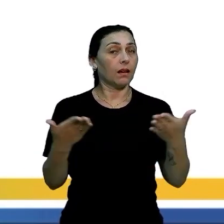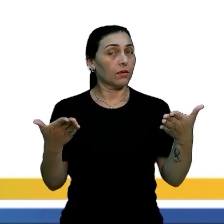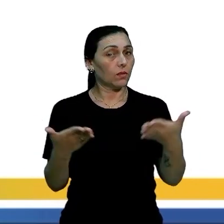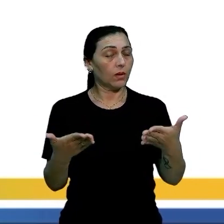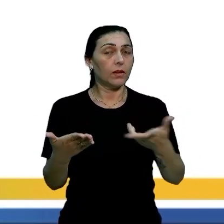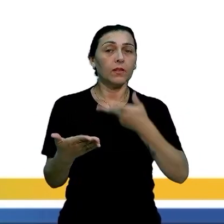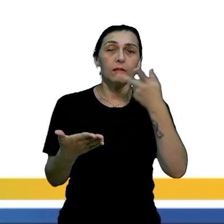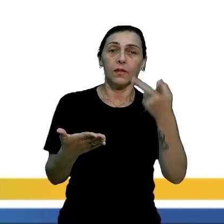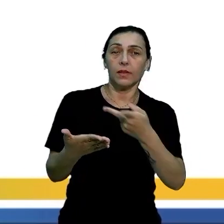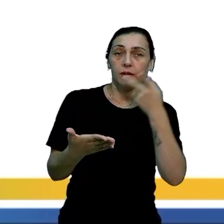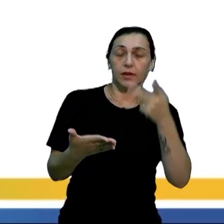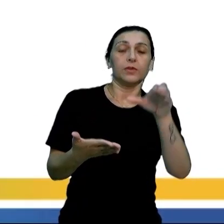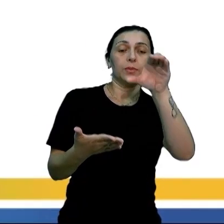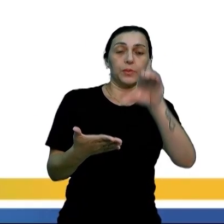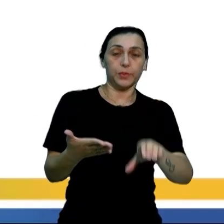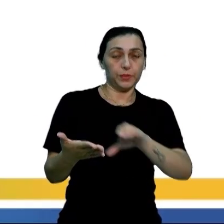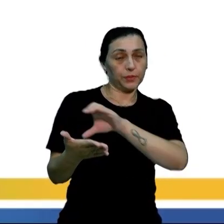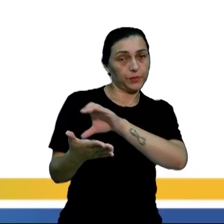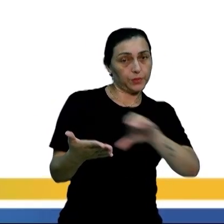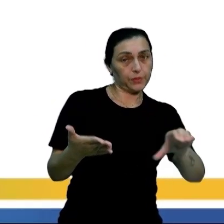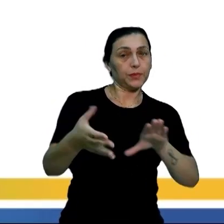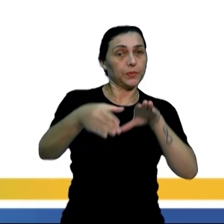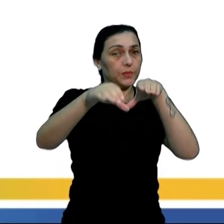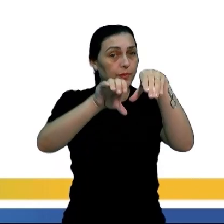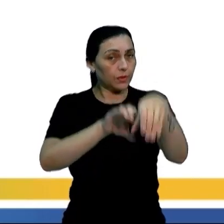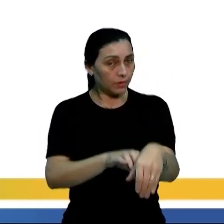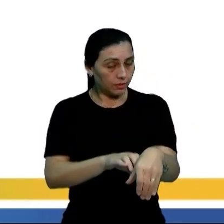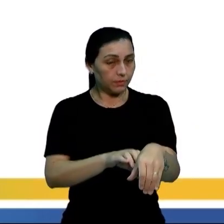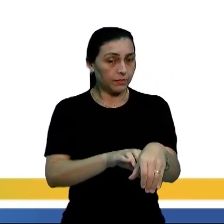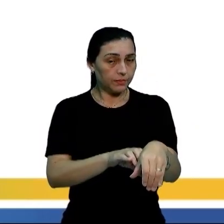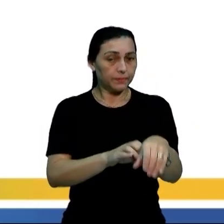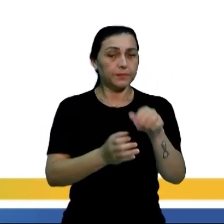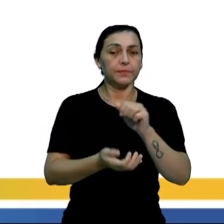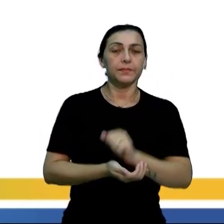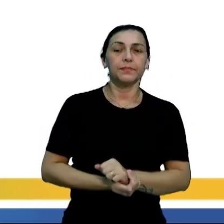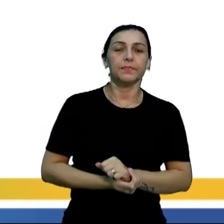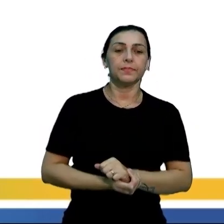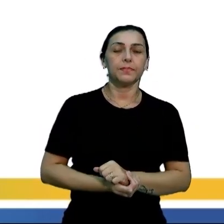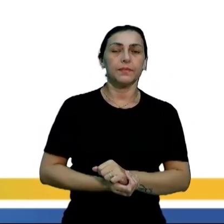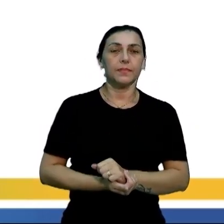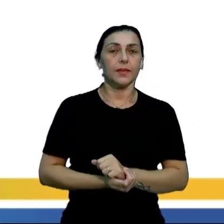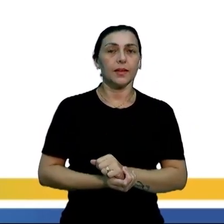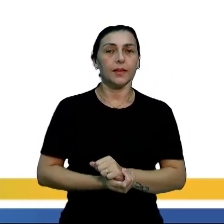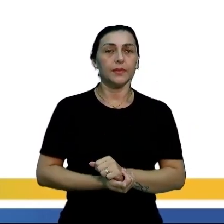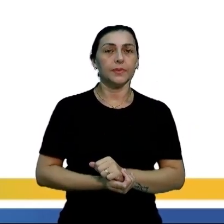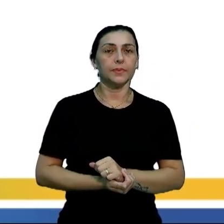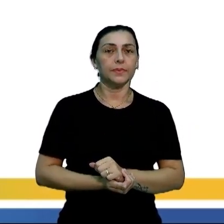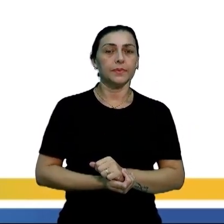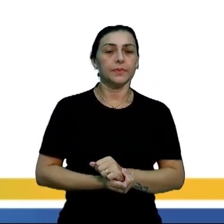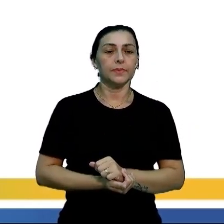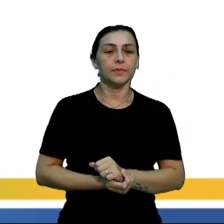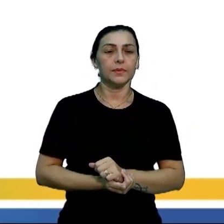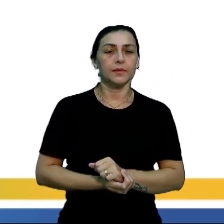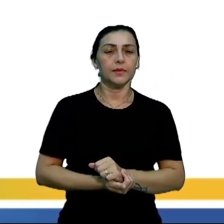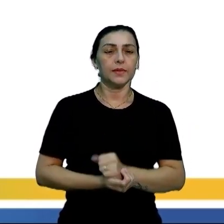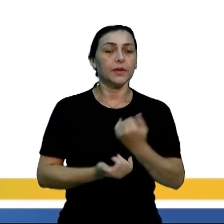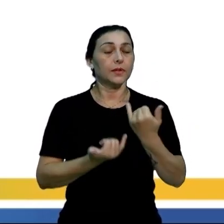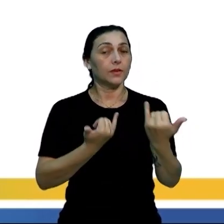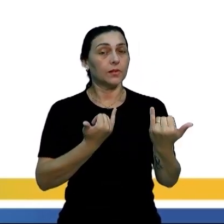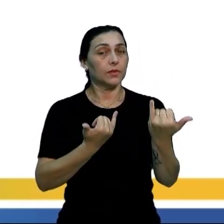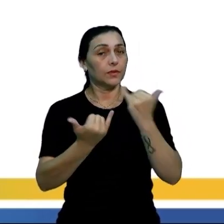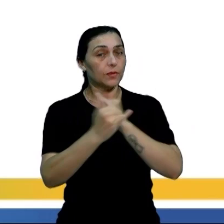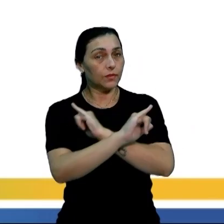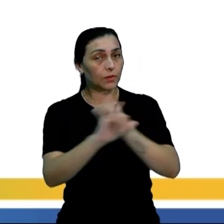Agora, falando da literatura de formação ou literatura de catequese. Paralelamente às obras